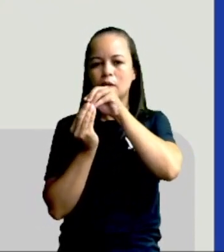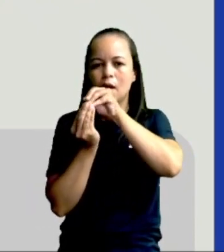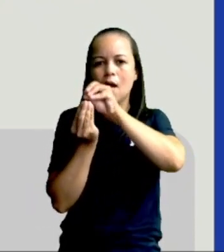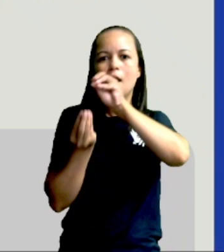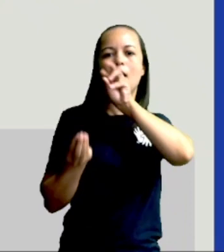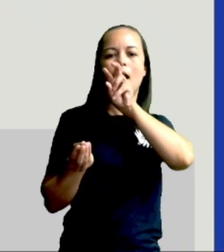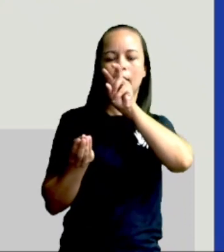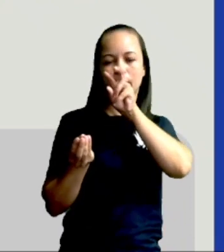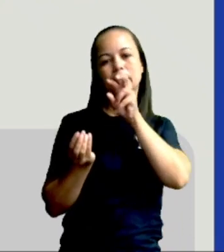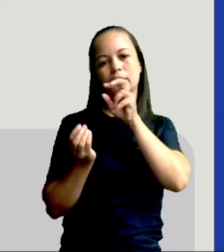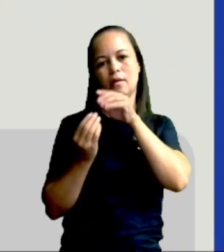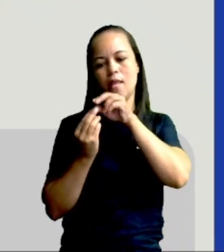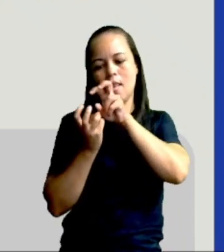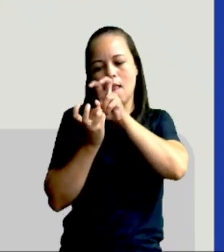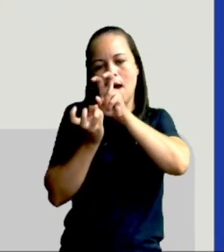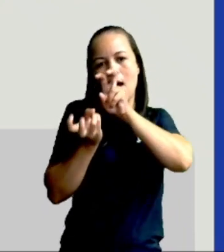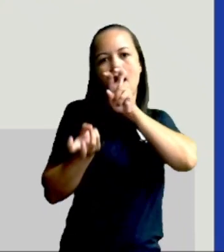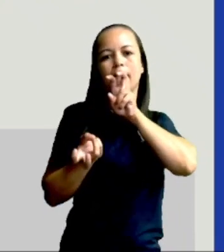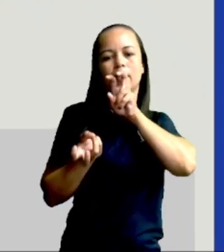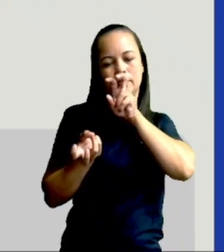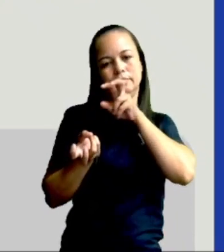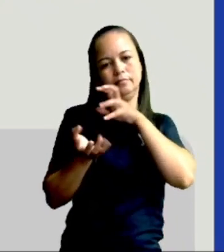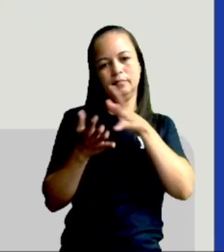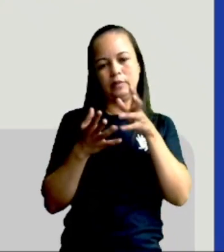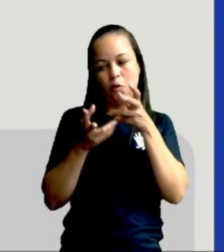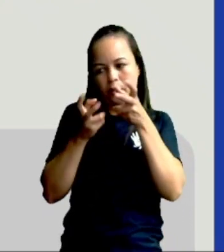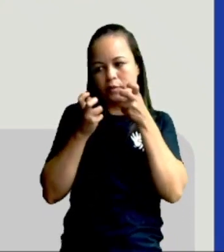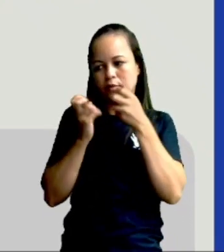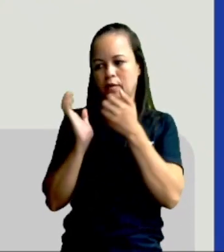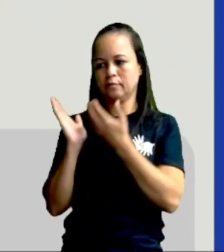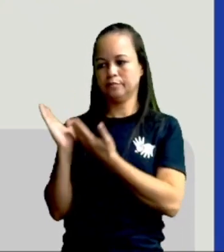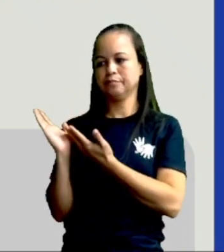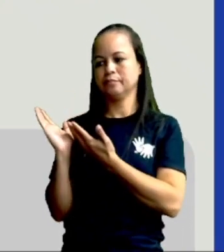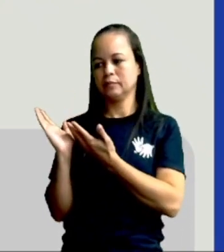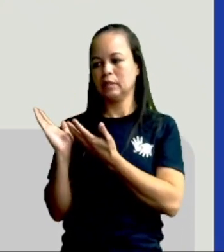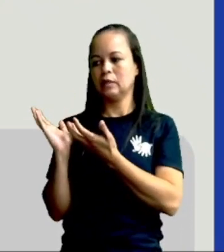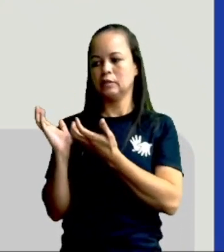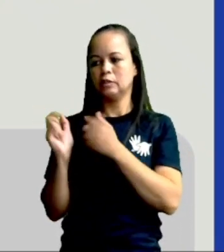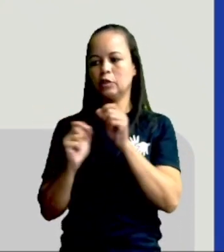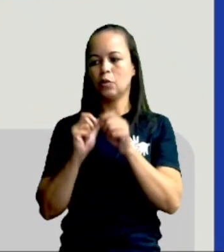abrir largamente a sua boca. Então observe aí o desenho de uma